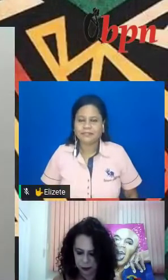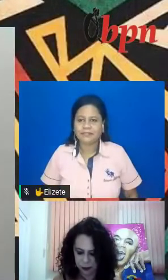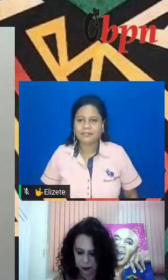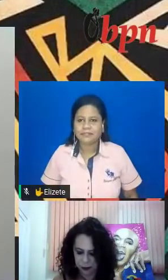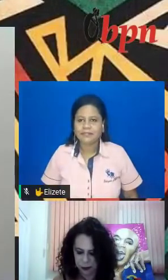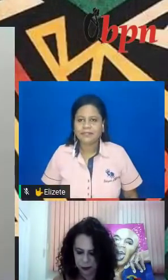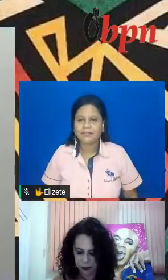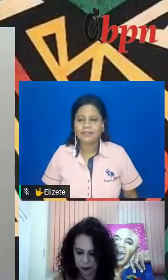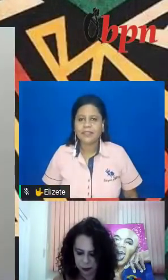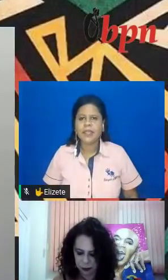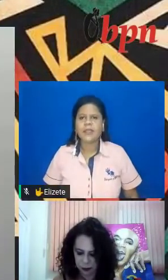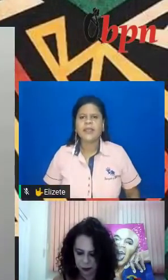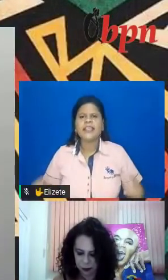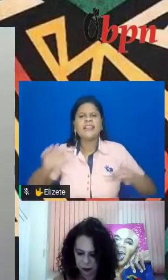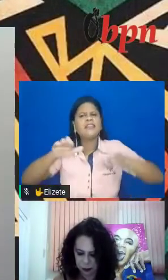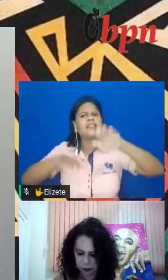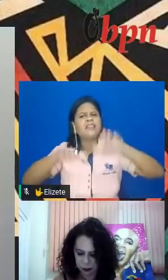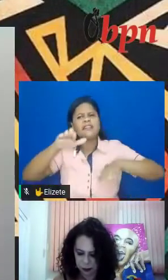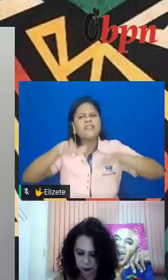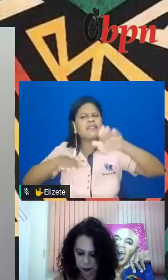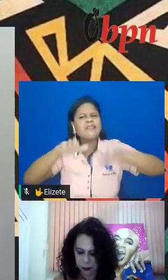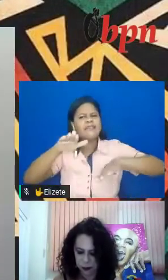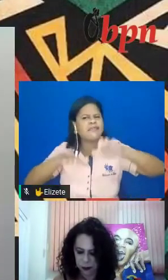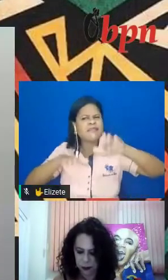temos, talvez, de